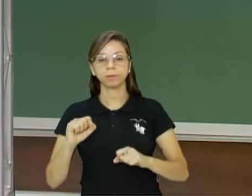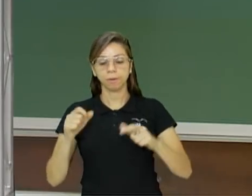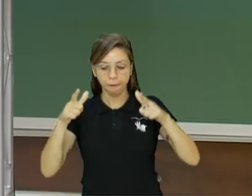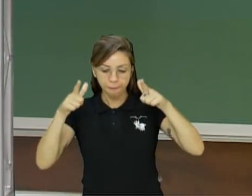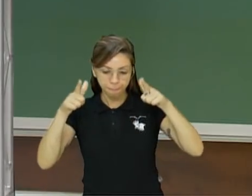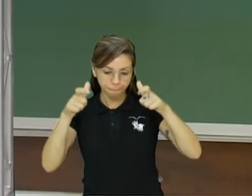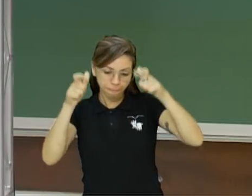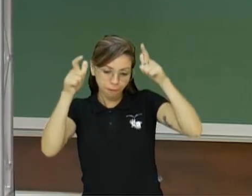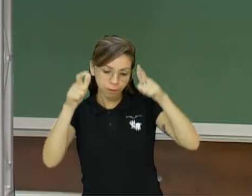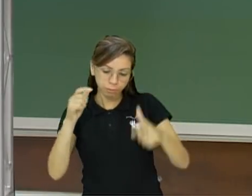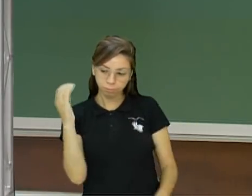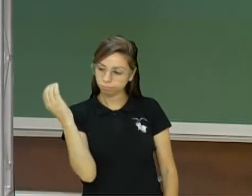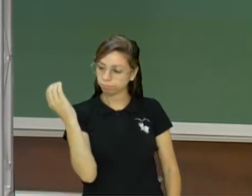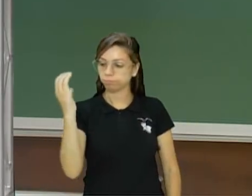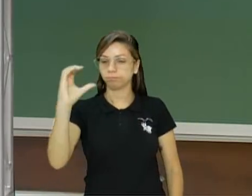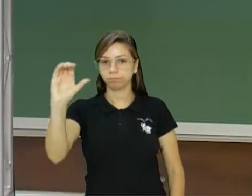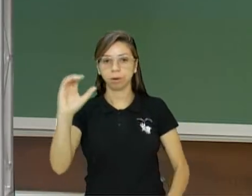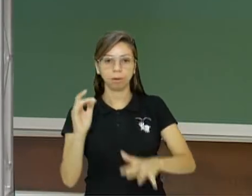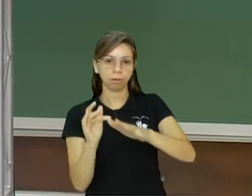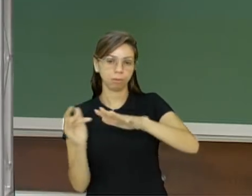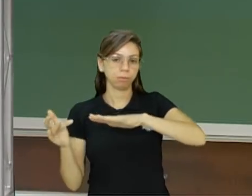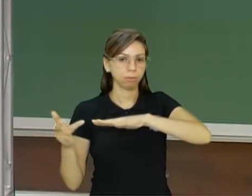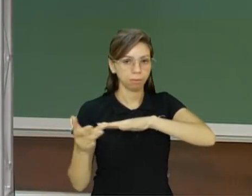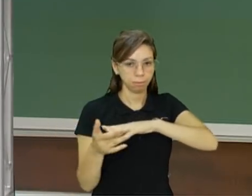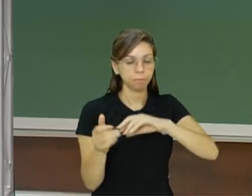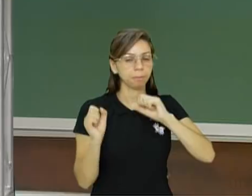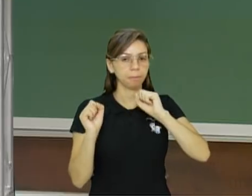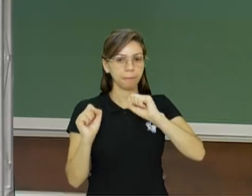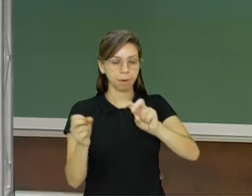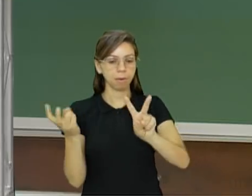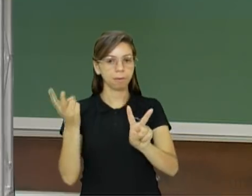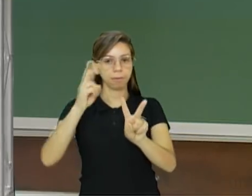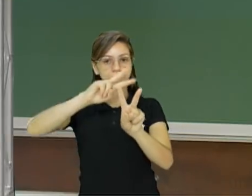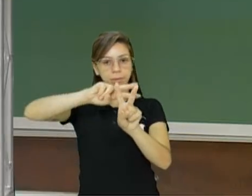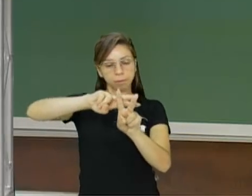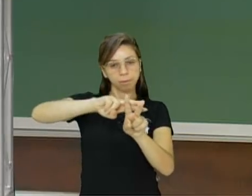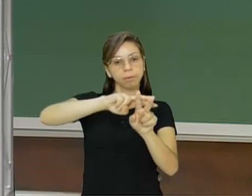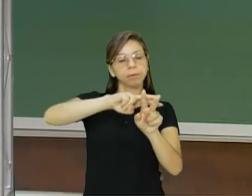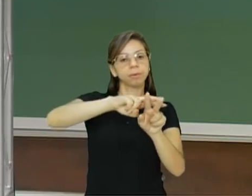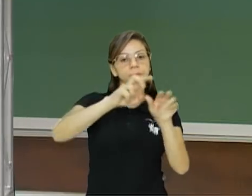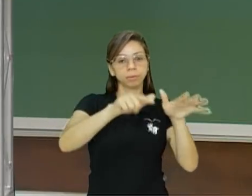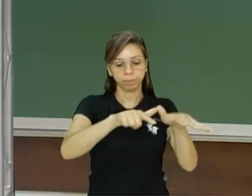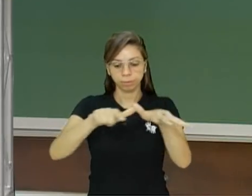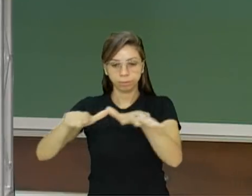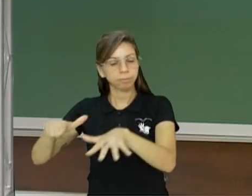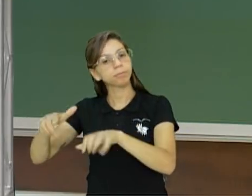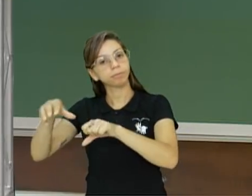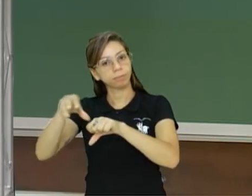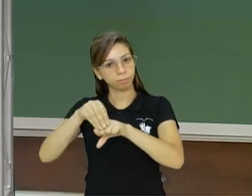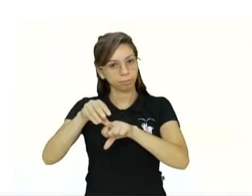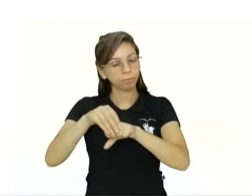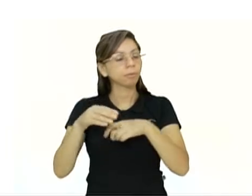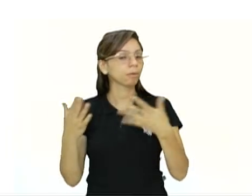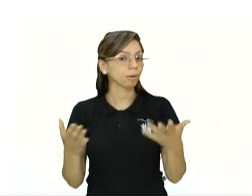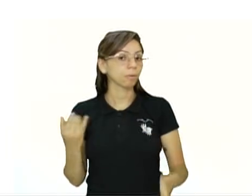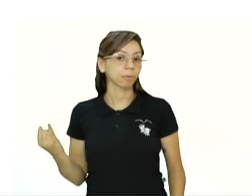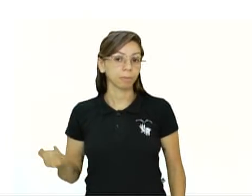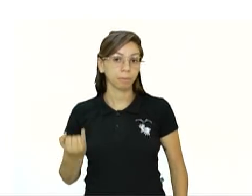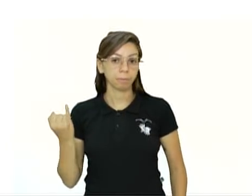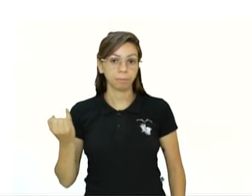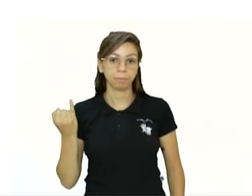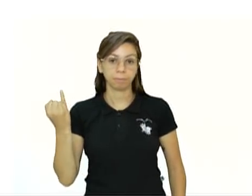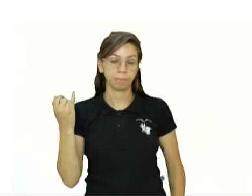tira uma foto, posta na rede social, coloca lá a hashtag Semana do Conhecimento, tá? O importante é